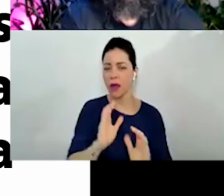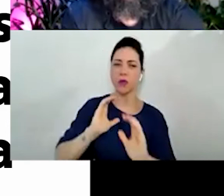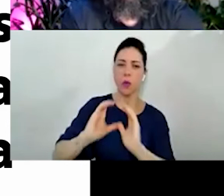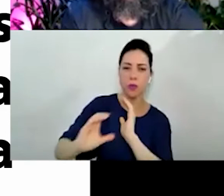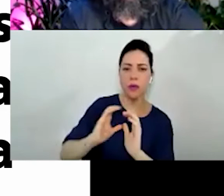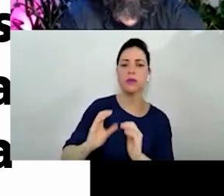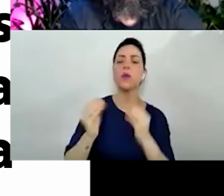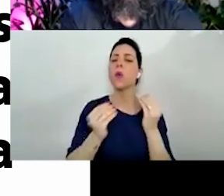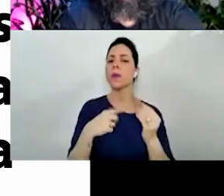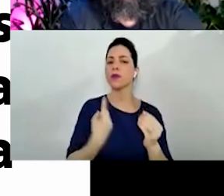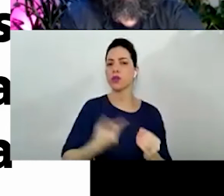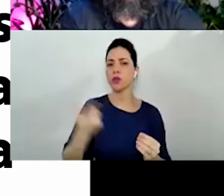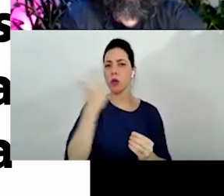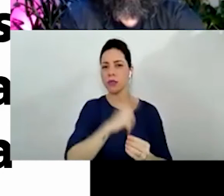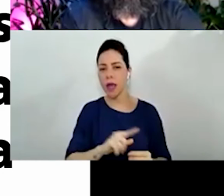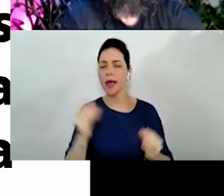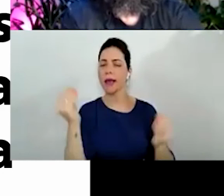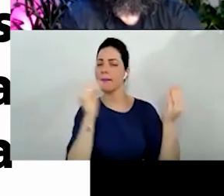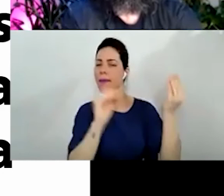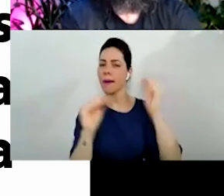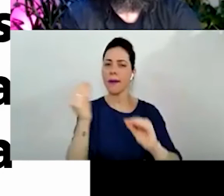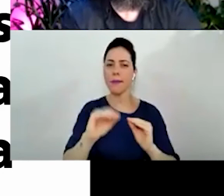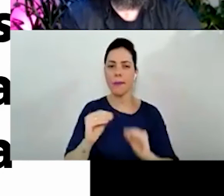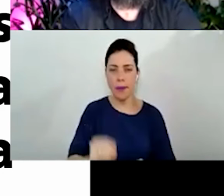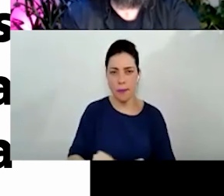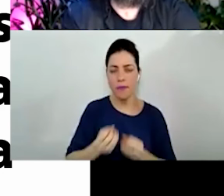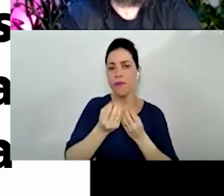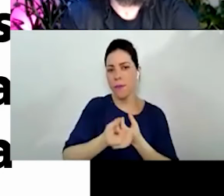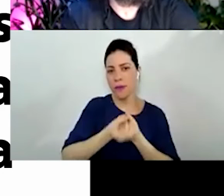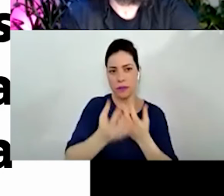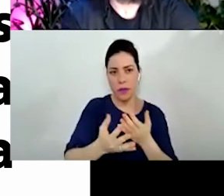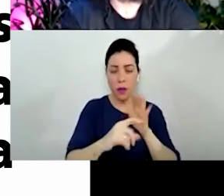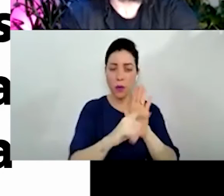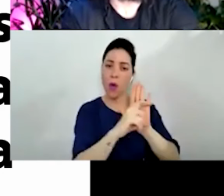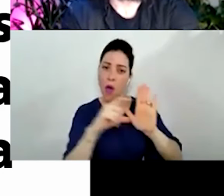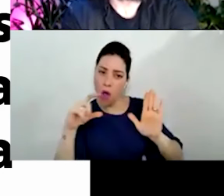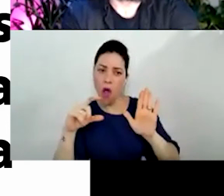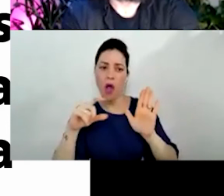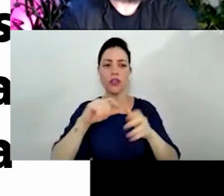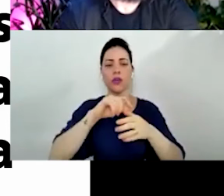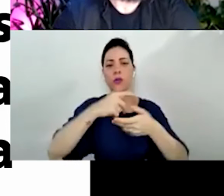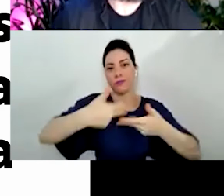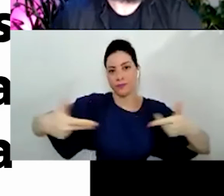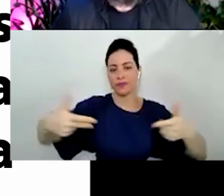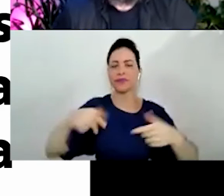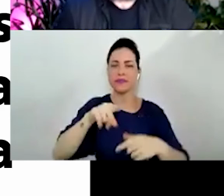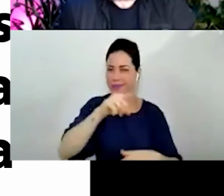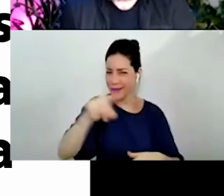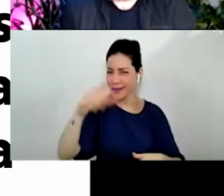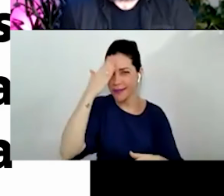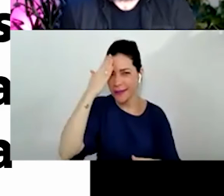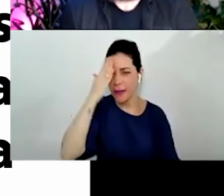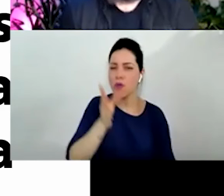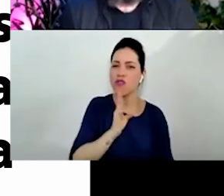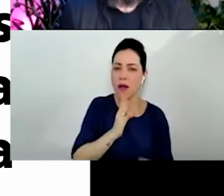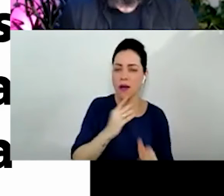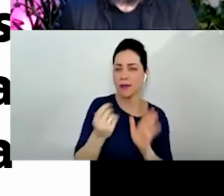como a gente ficou opõe as informações inclusive em rótulos e embalagens é fundamental áreas fabricante de calçados